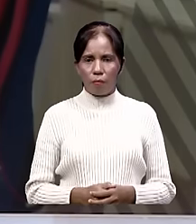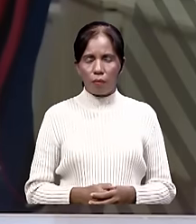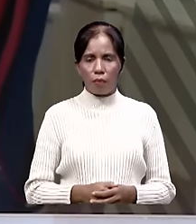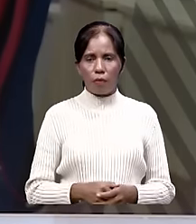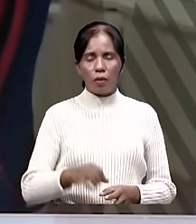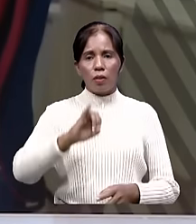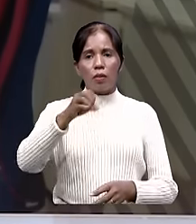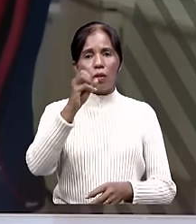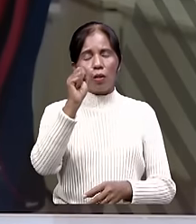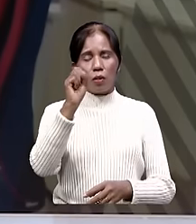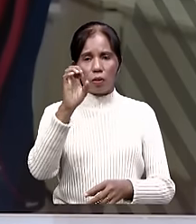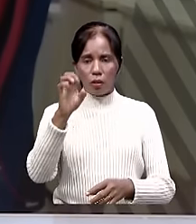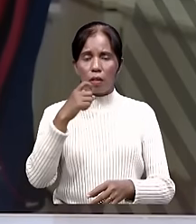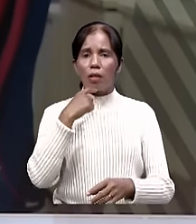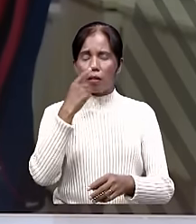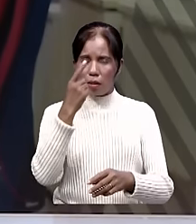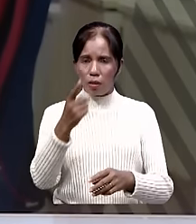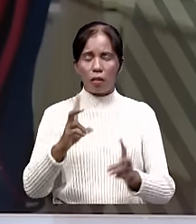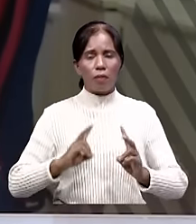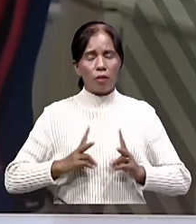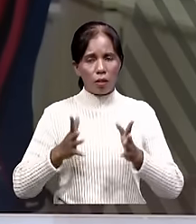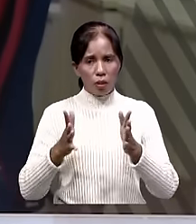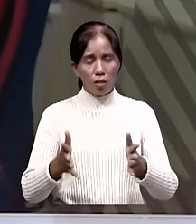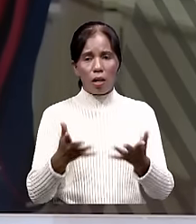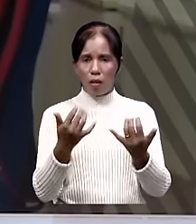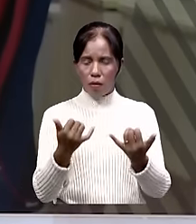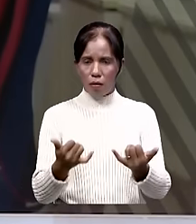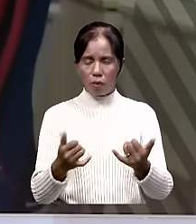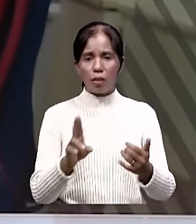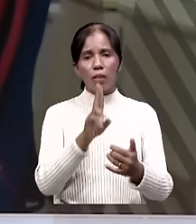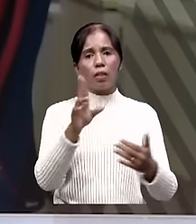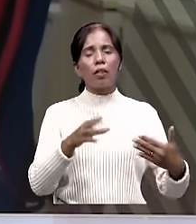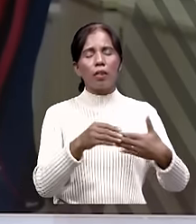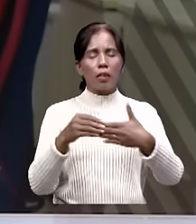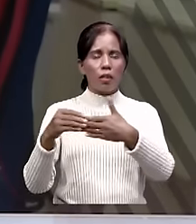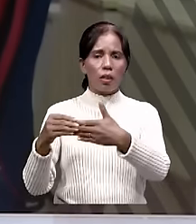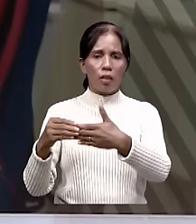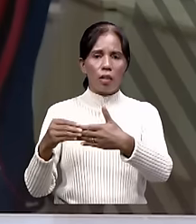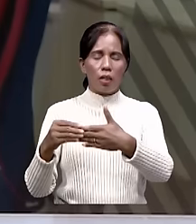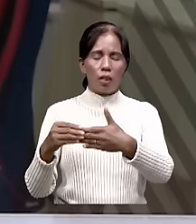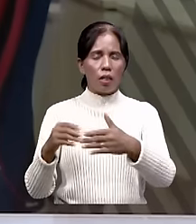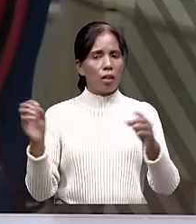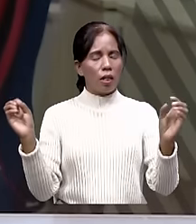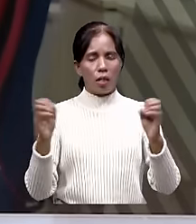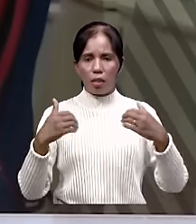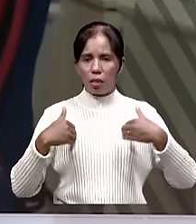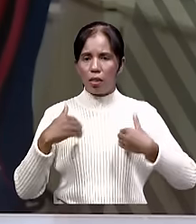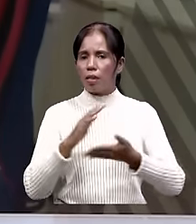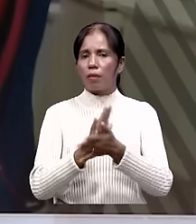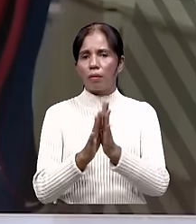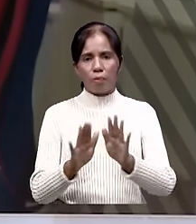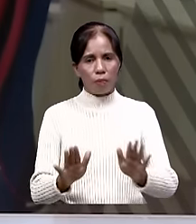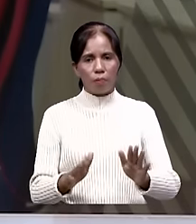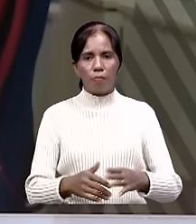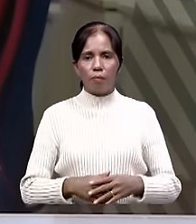11 de agustinho se quer se mocha considera veterano sira ne beda da un ne car ukum la iha unidade.